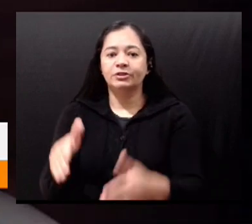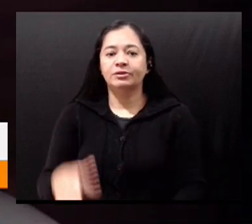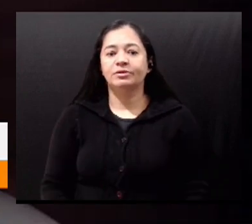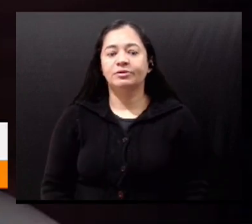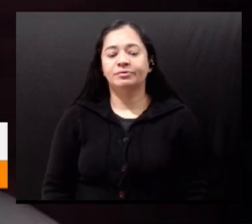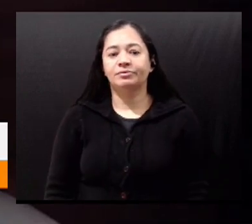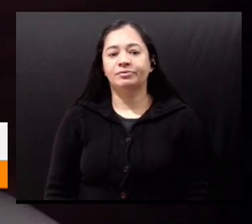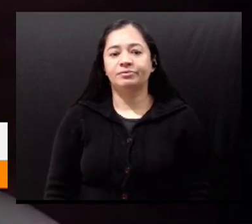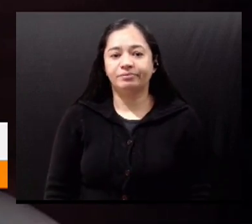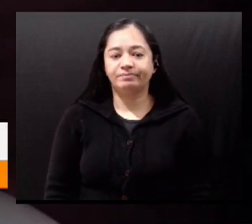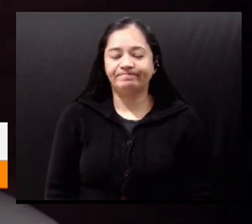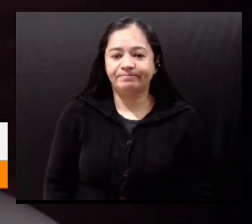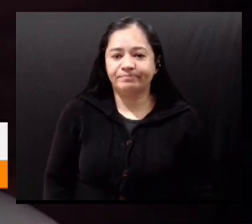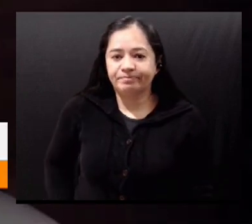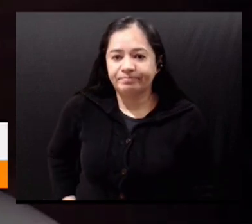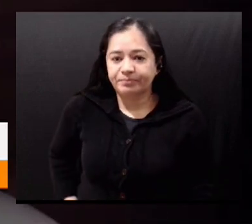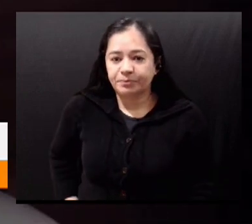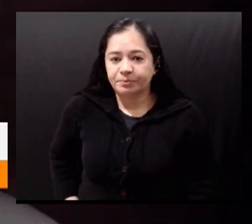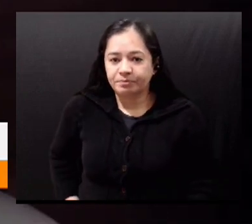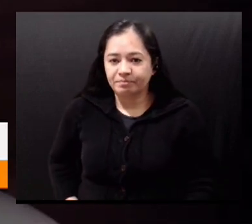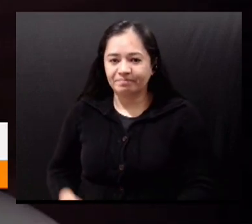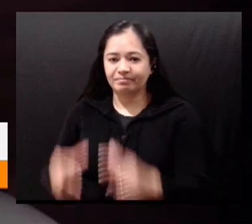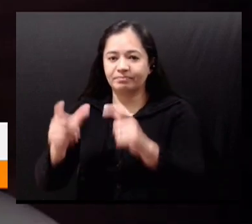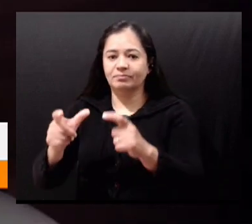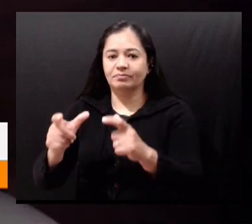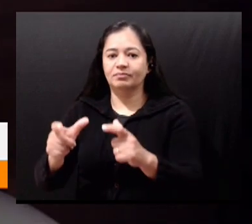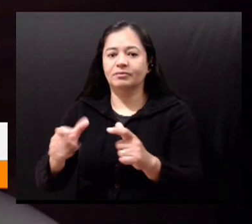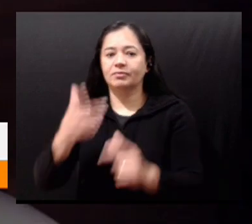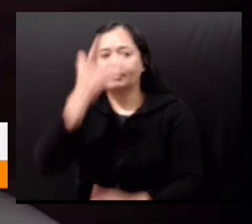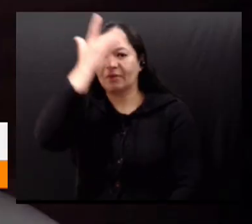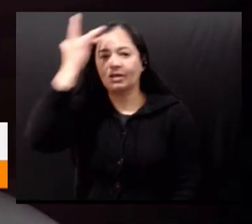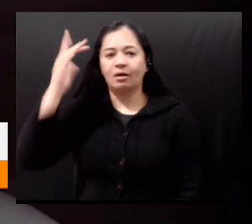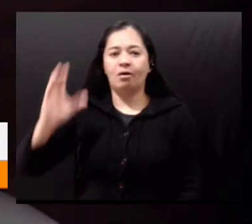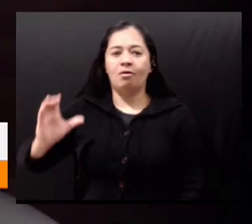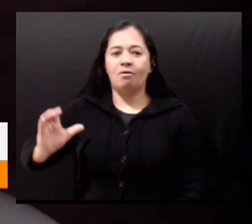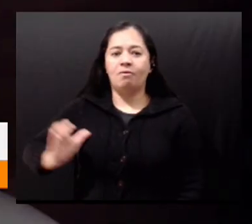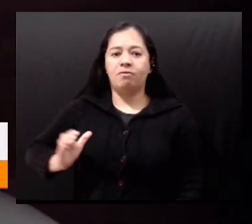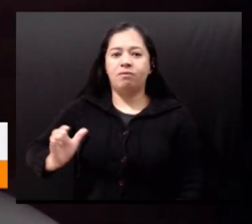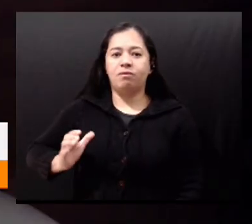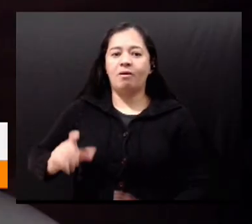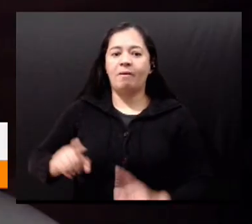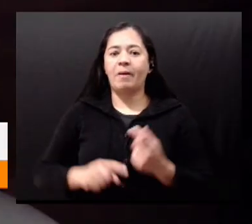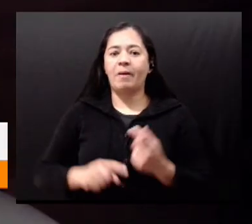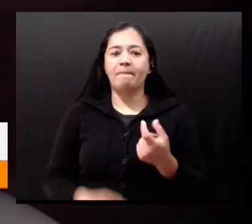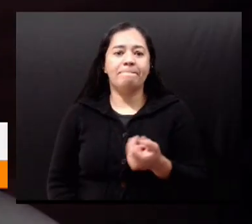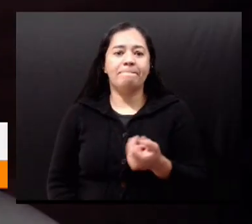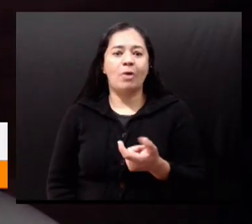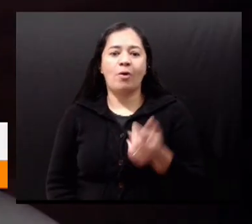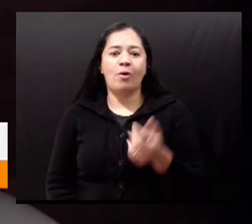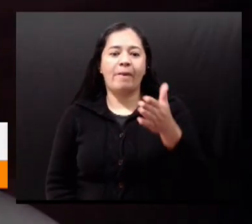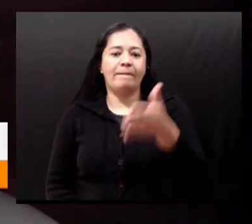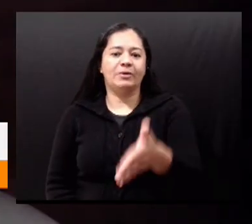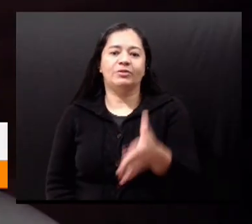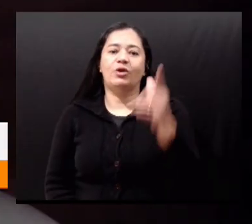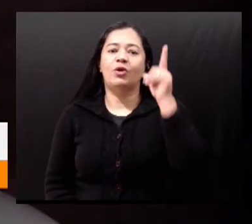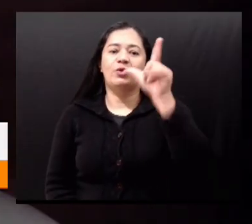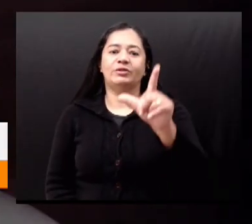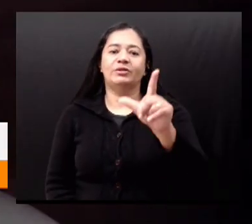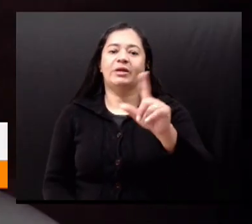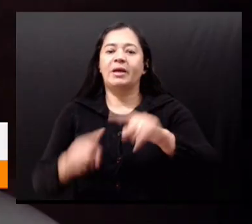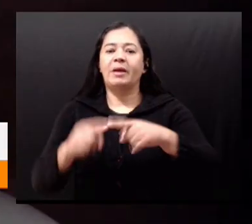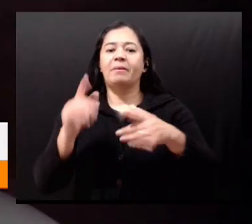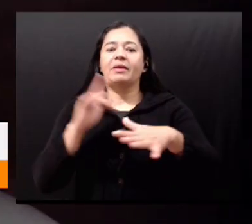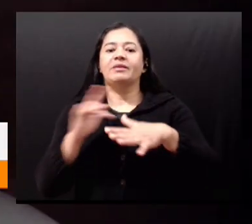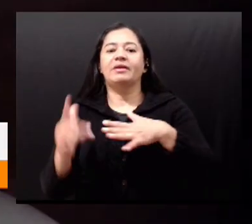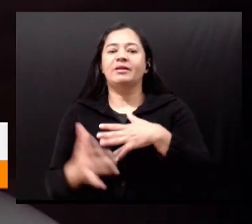dos bilionários, milionários. Mas pouquíssimas pessoas vão chegar nesse lugar. Só que na rede social parece que é muita ah,